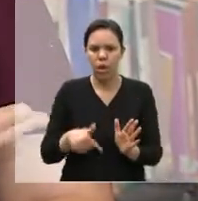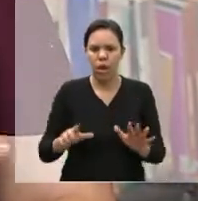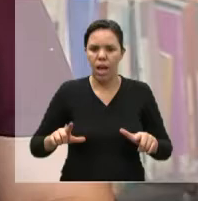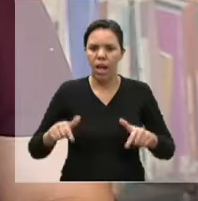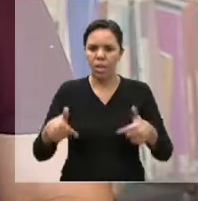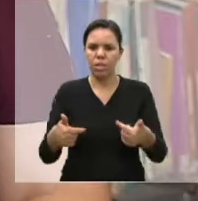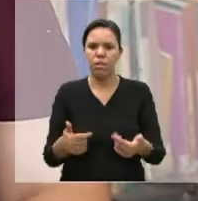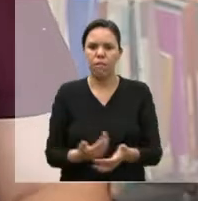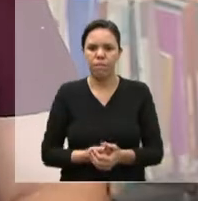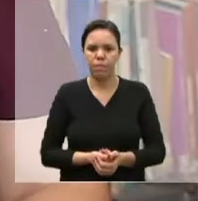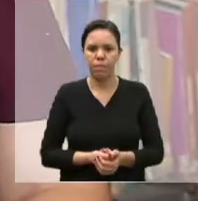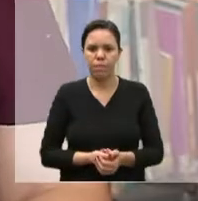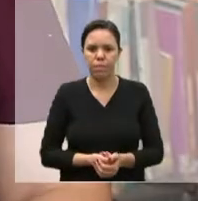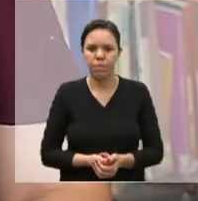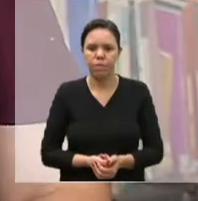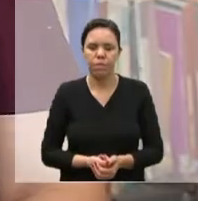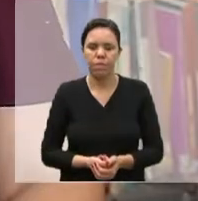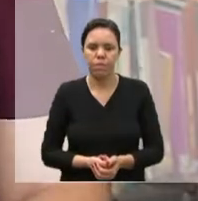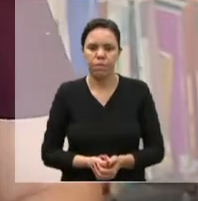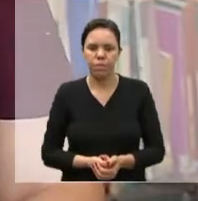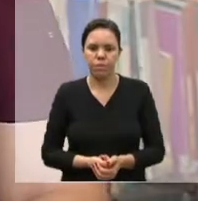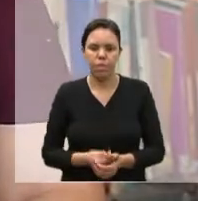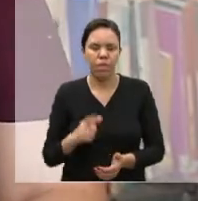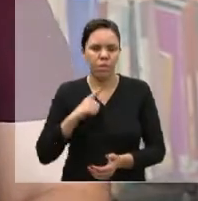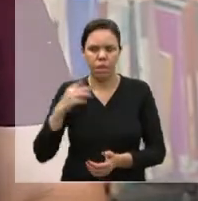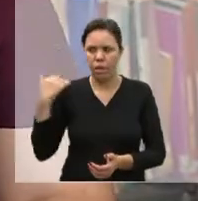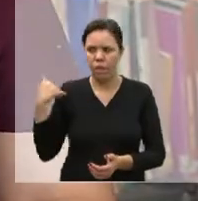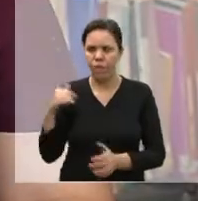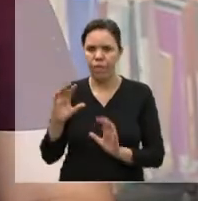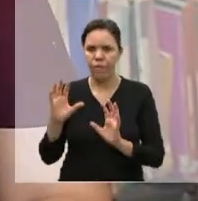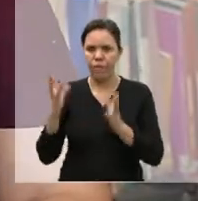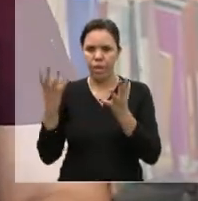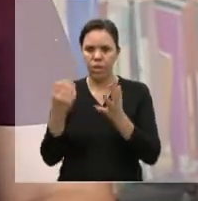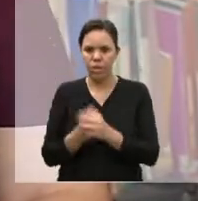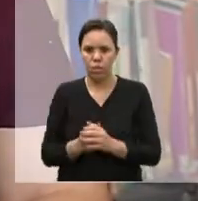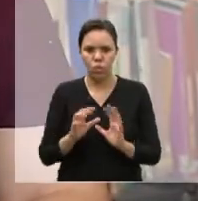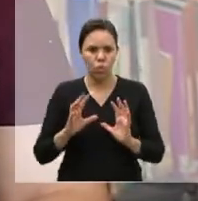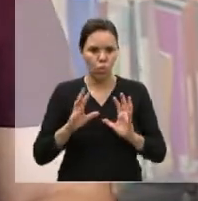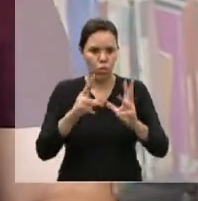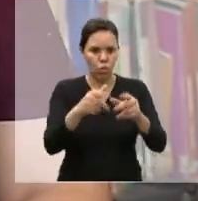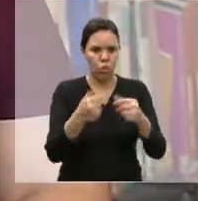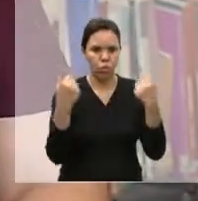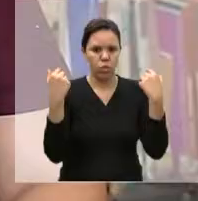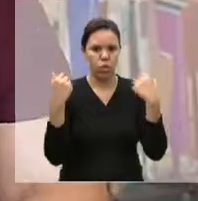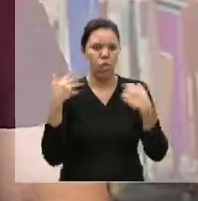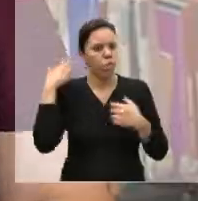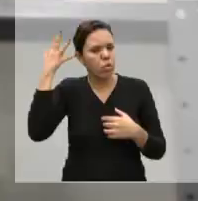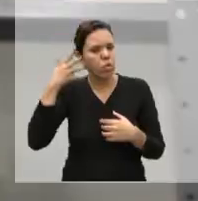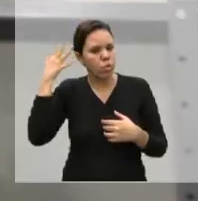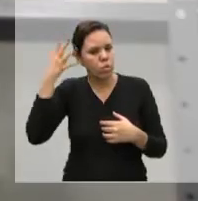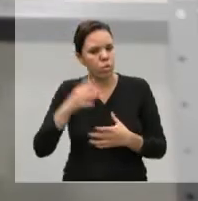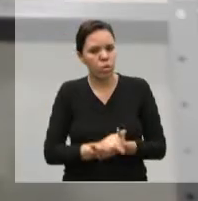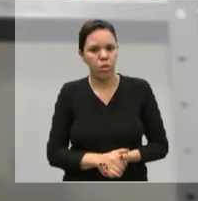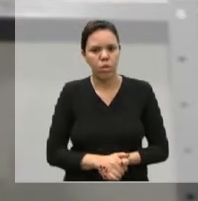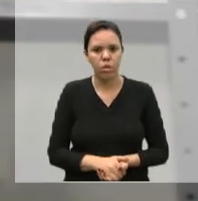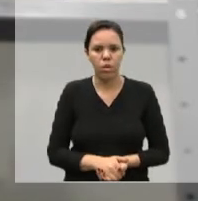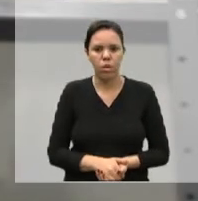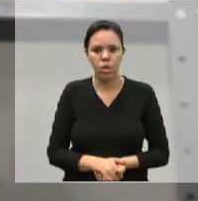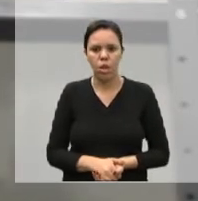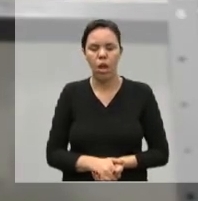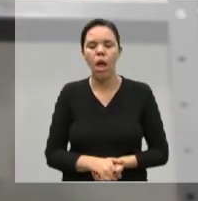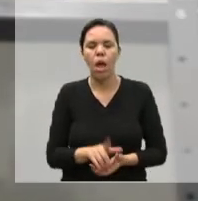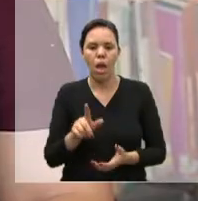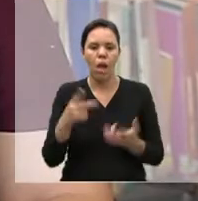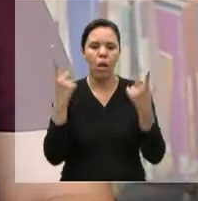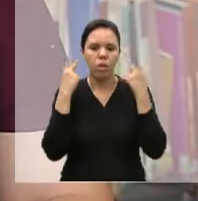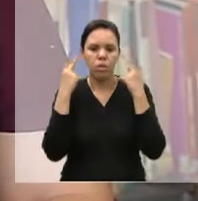Não faz muito tempo, teve um evento em que todos os palestrantes, um evento na área de matemática, em todos os palestrantes, isso é na verdade bastante comum, mas mais